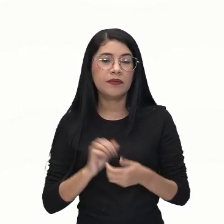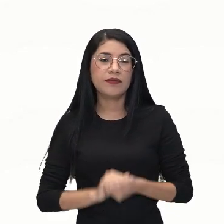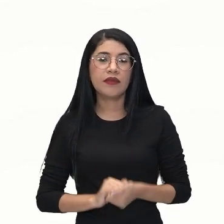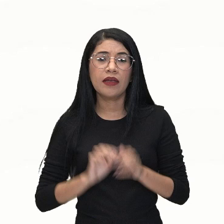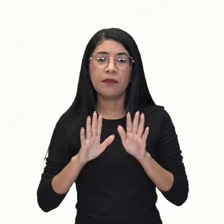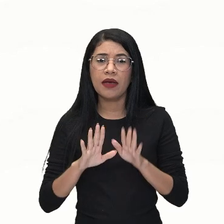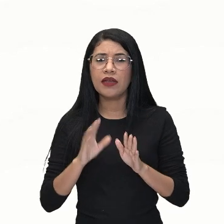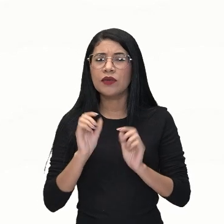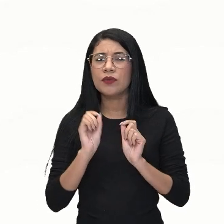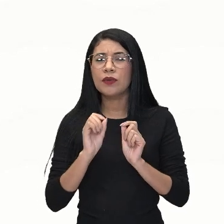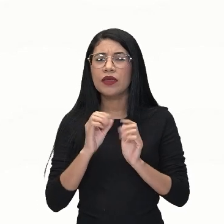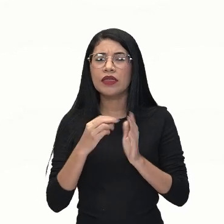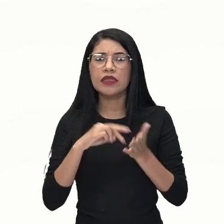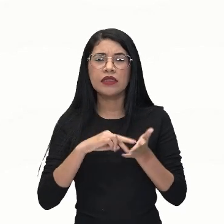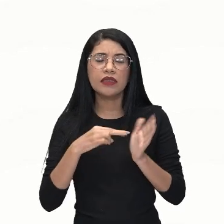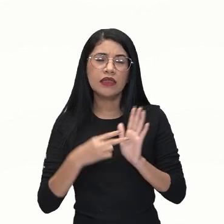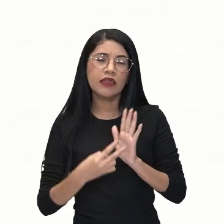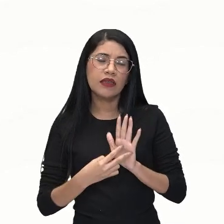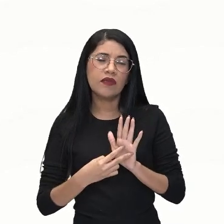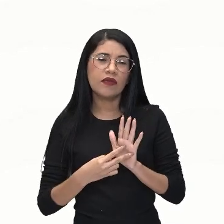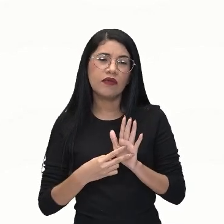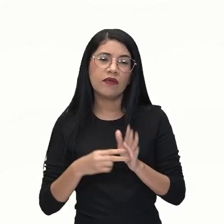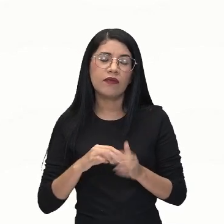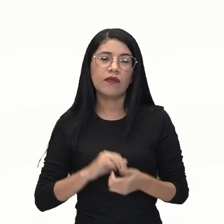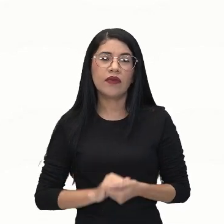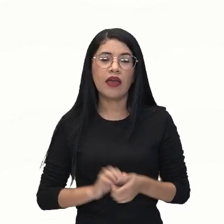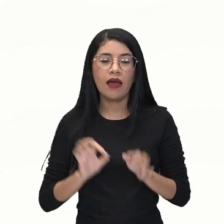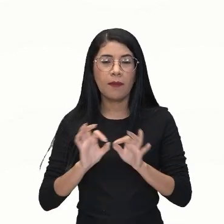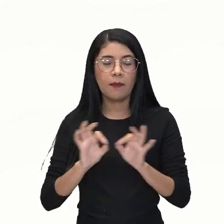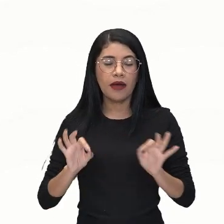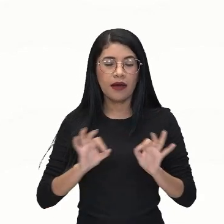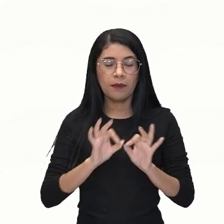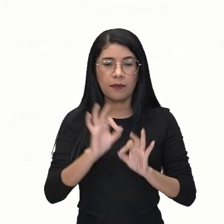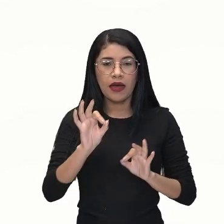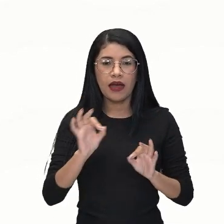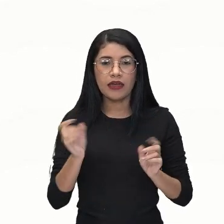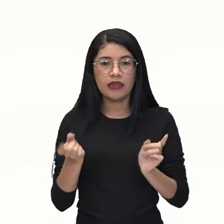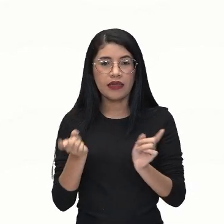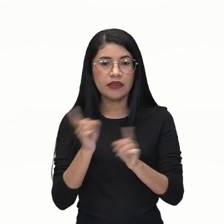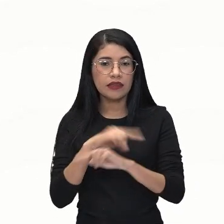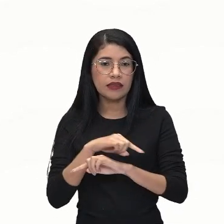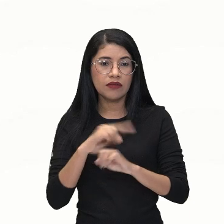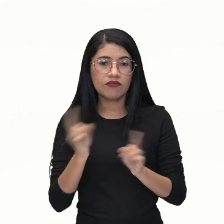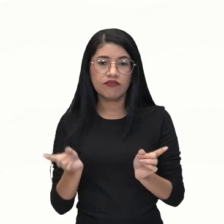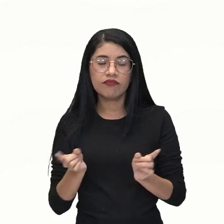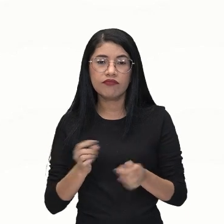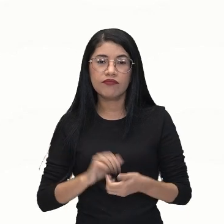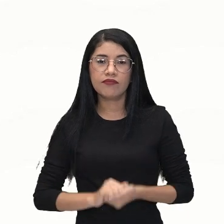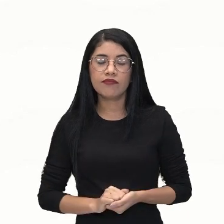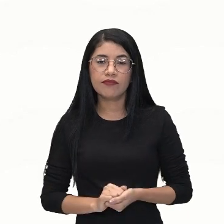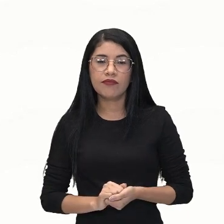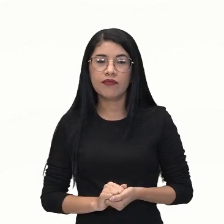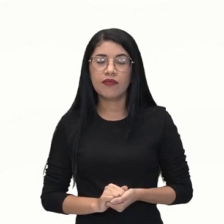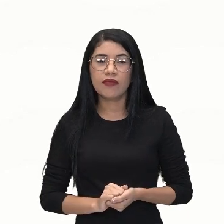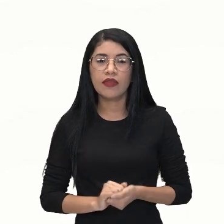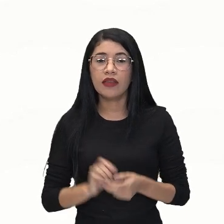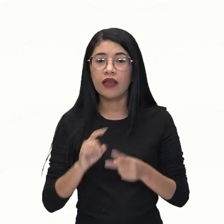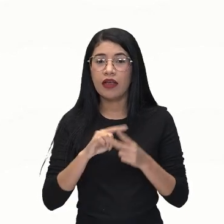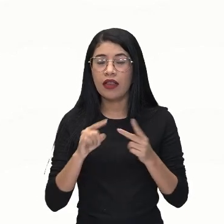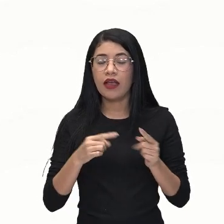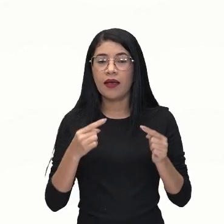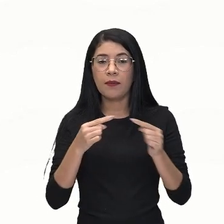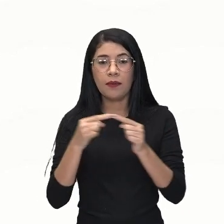a definição. Então vamos aqui a nossa definição de grandezas diretamente proporcionais. Duas grandezas são